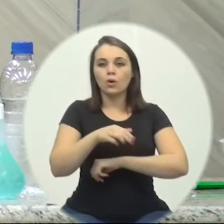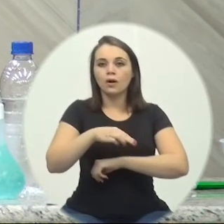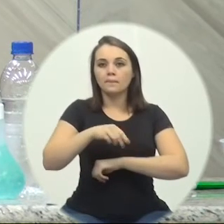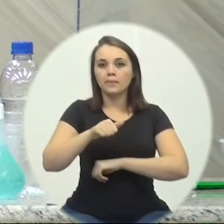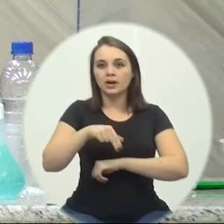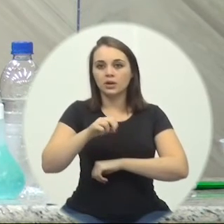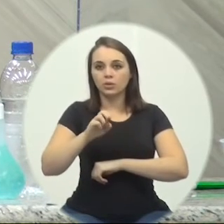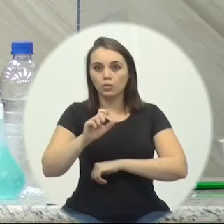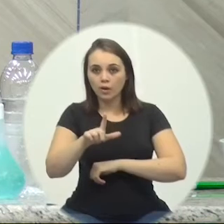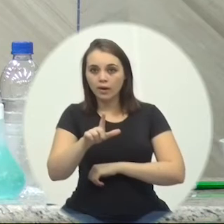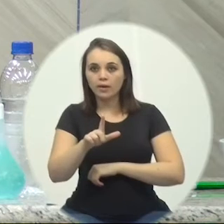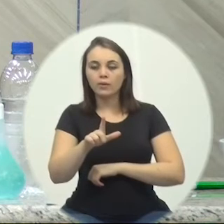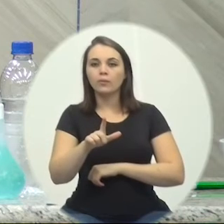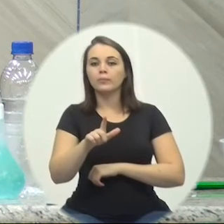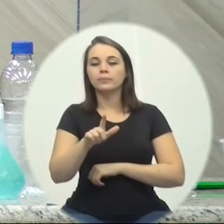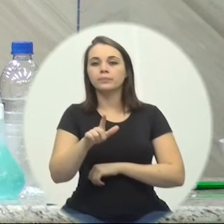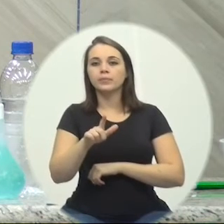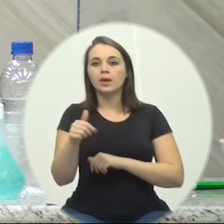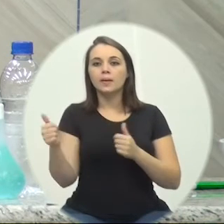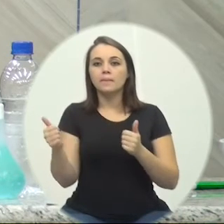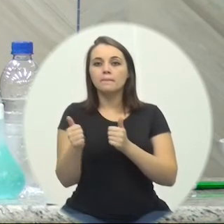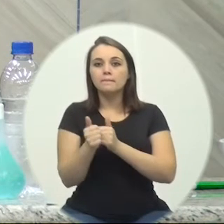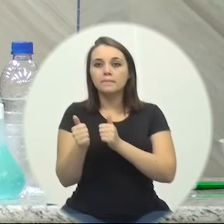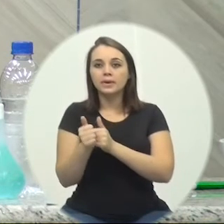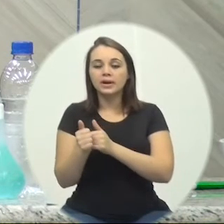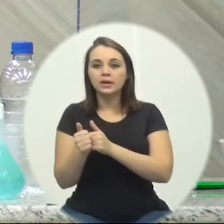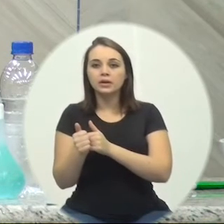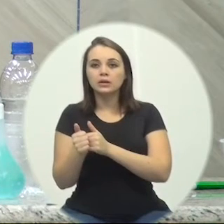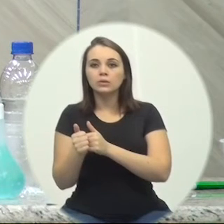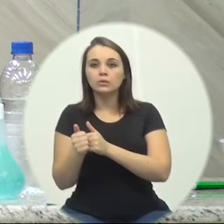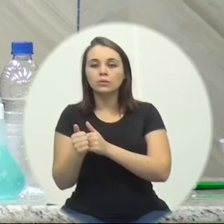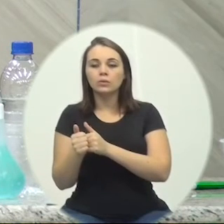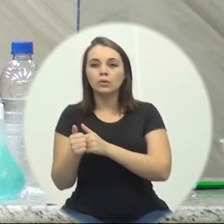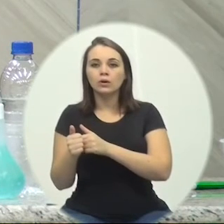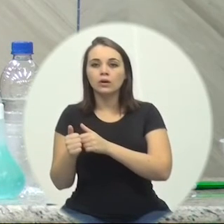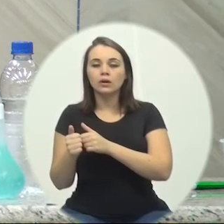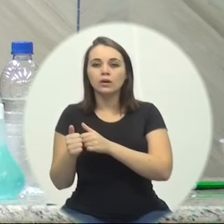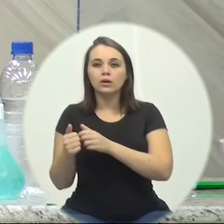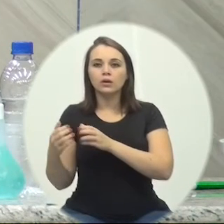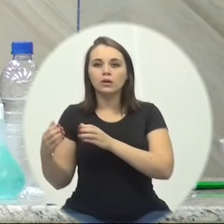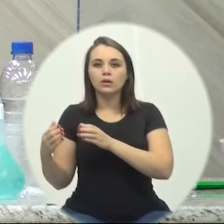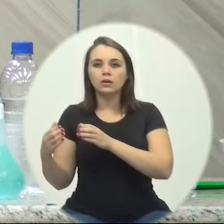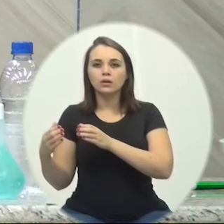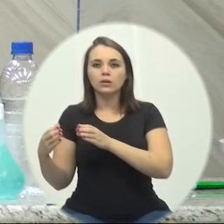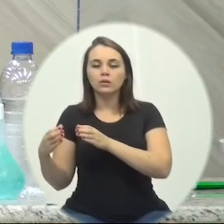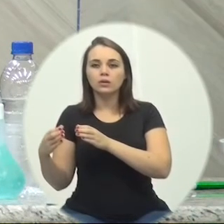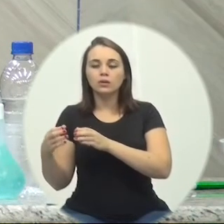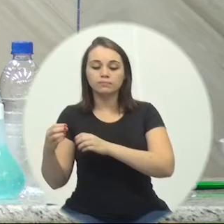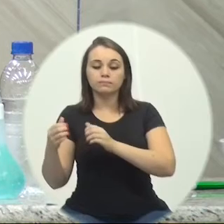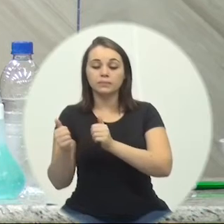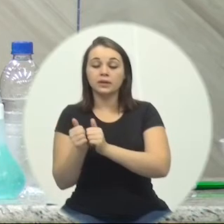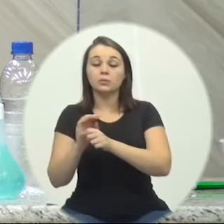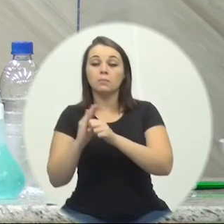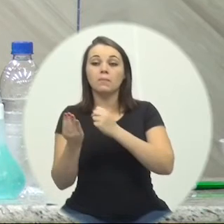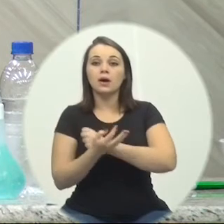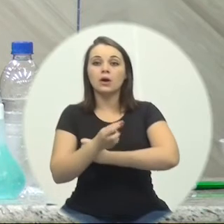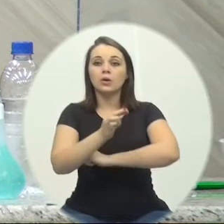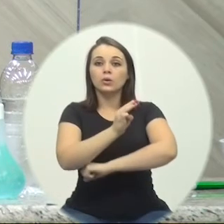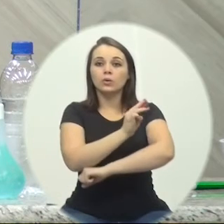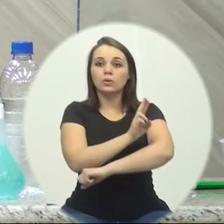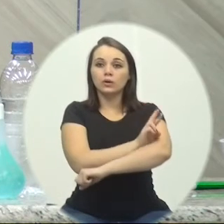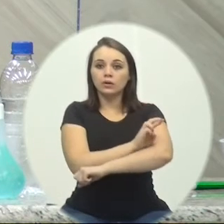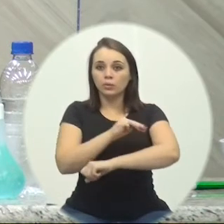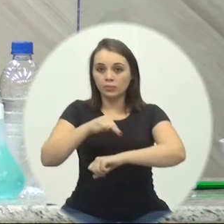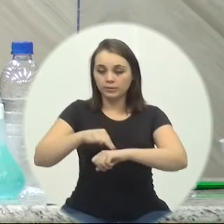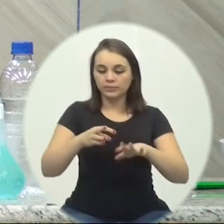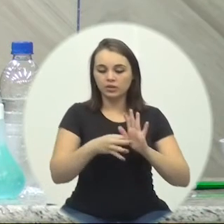rua Eugídio Scott, bem ao lado do Clube Recreativo Bortolândia, no distrito do Rio Maina. Indicação